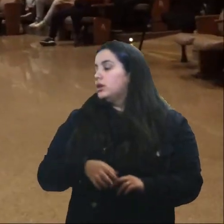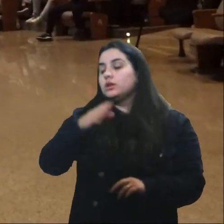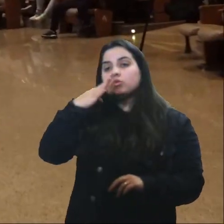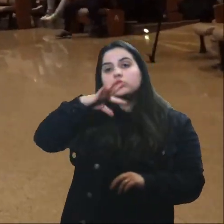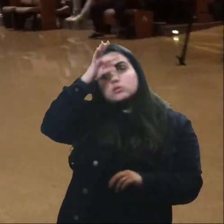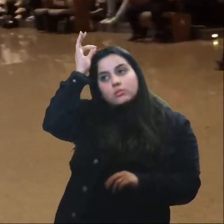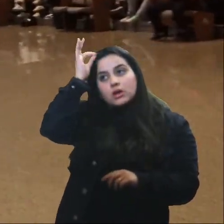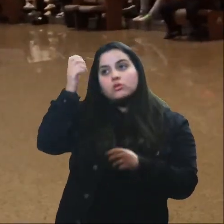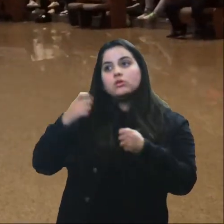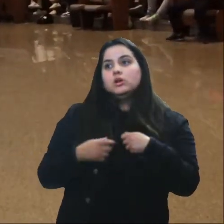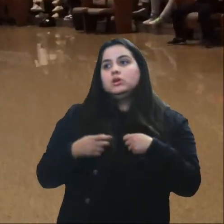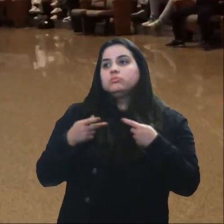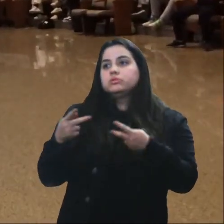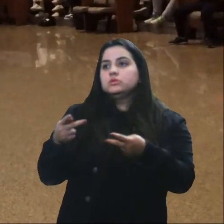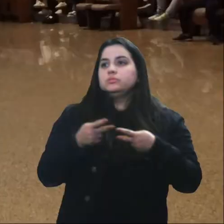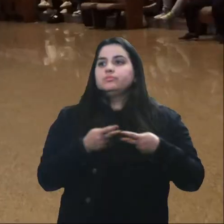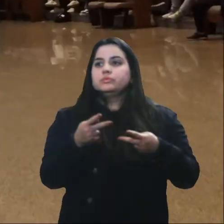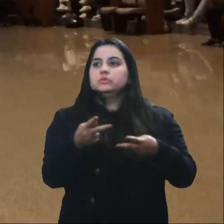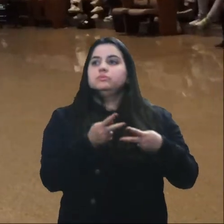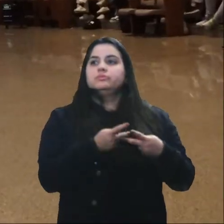visitar.